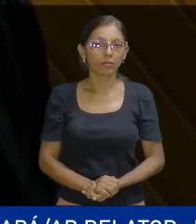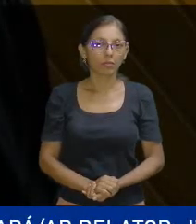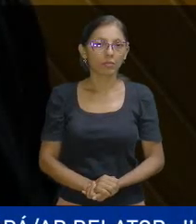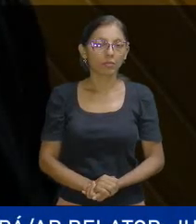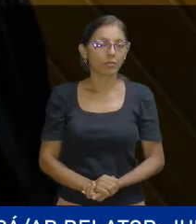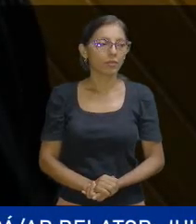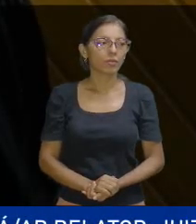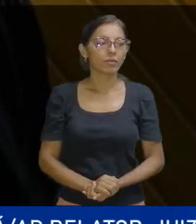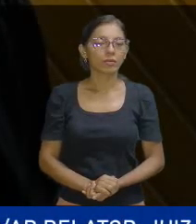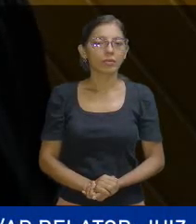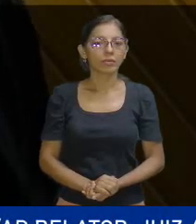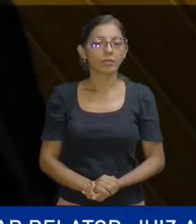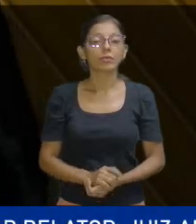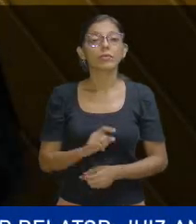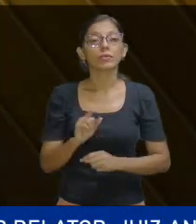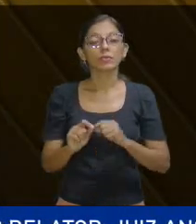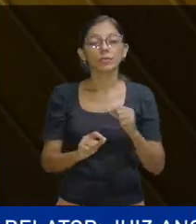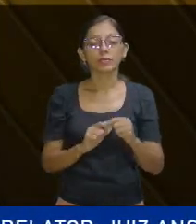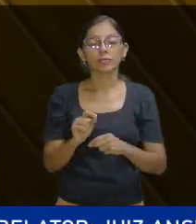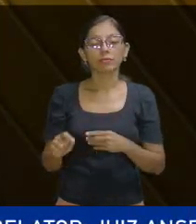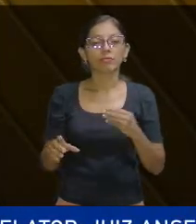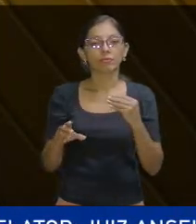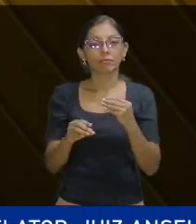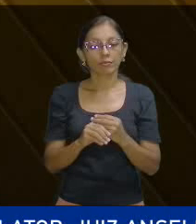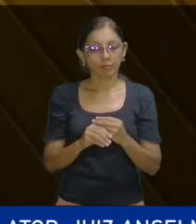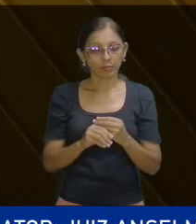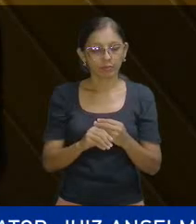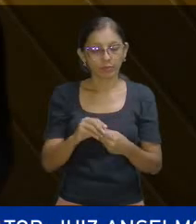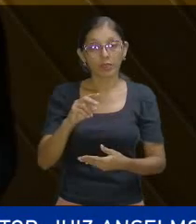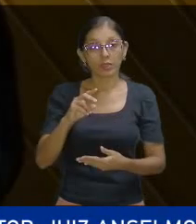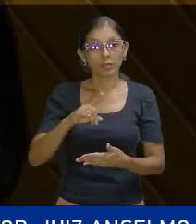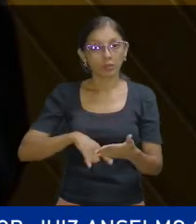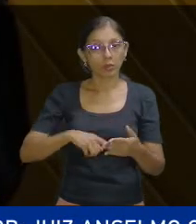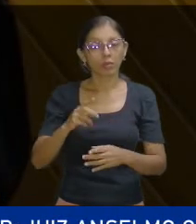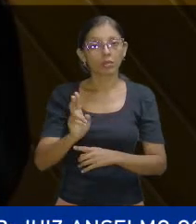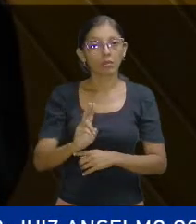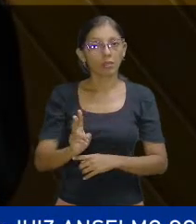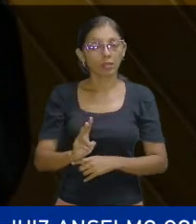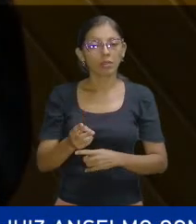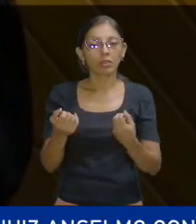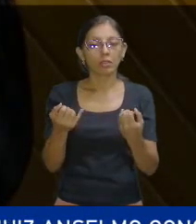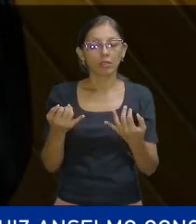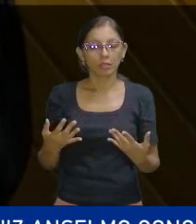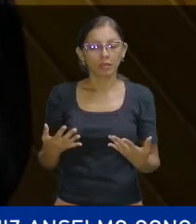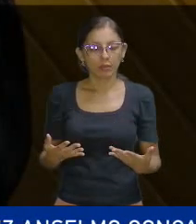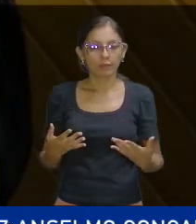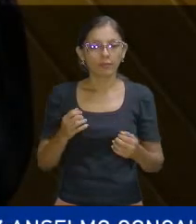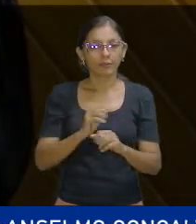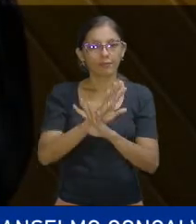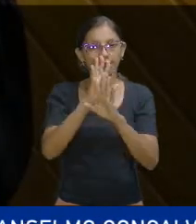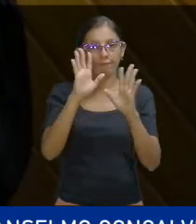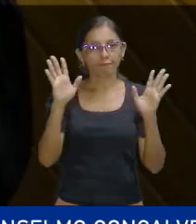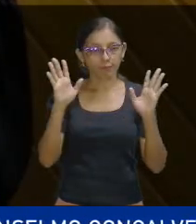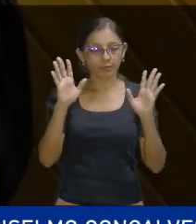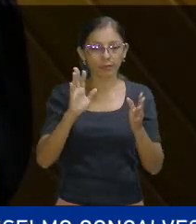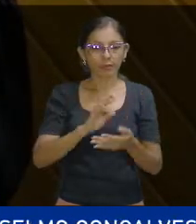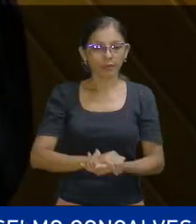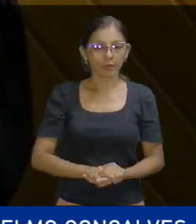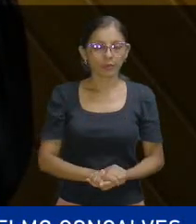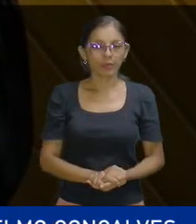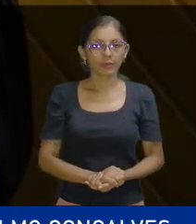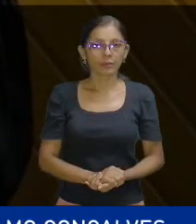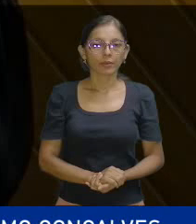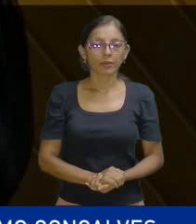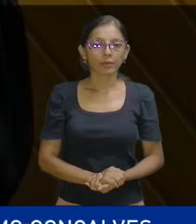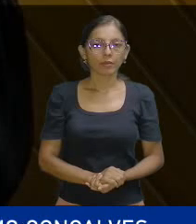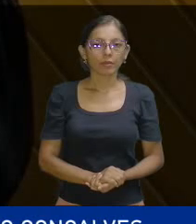Na nova manifestação, o partido político, por meio da nota explicativa, esclareceu que as notas fiscais